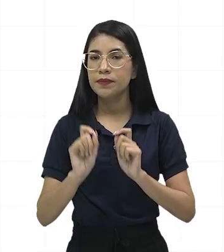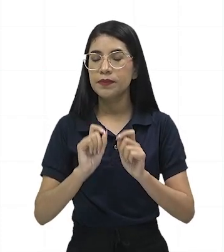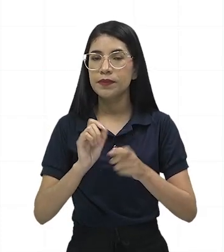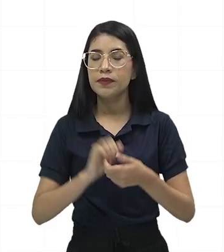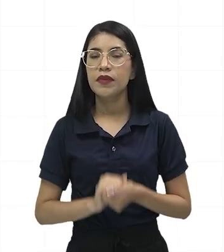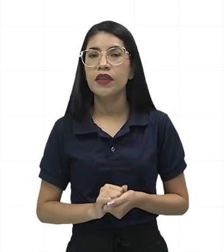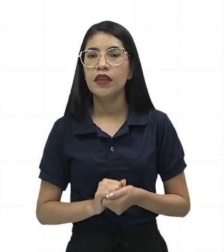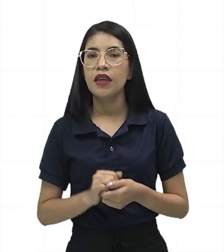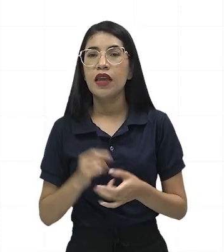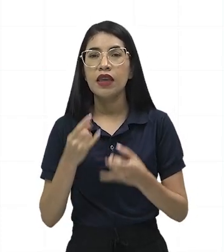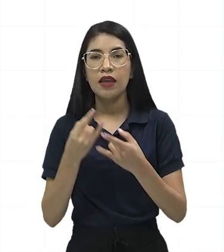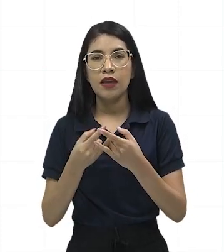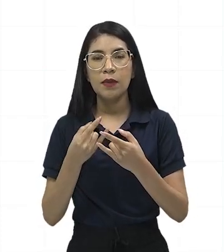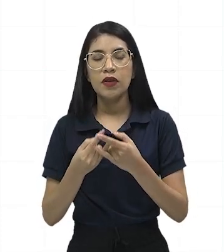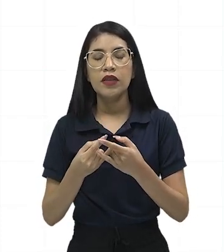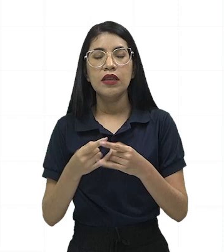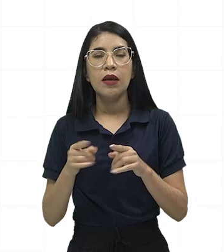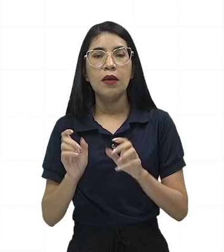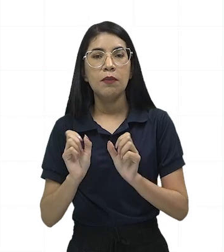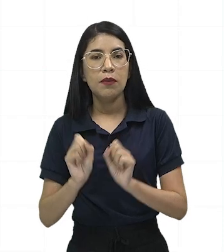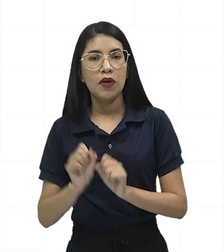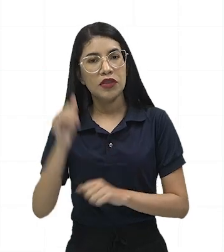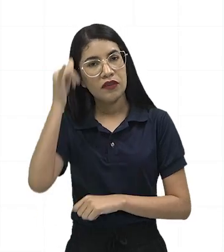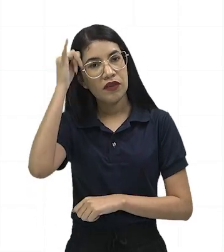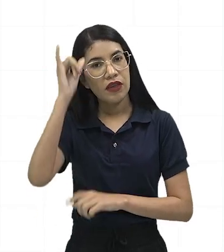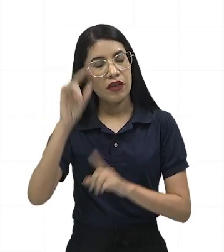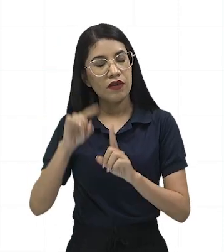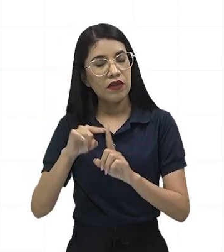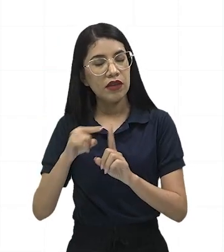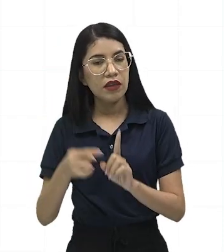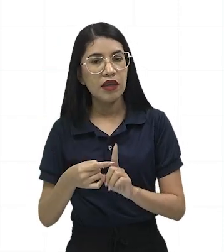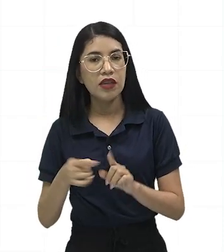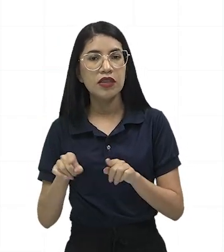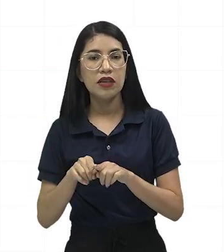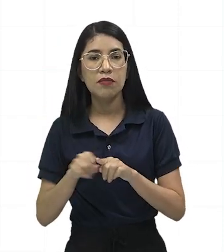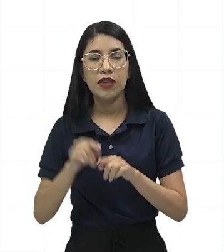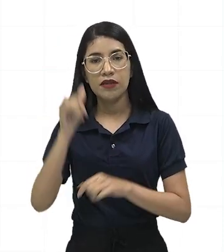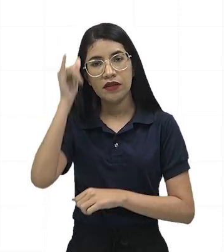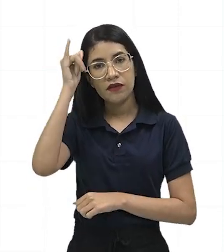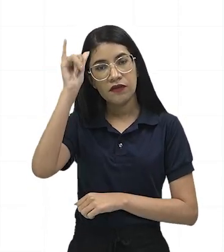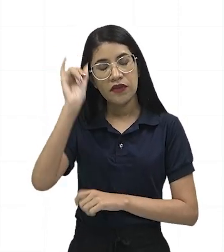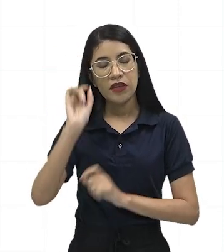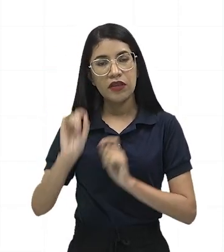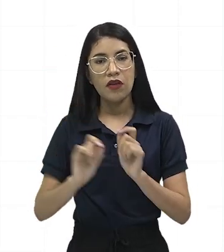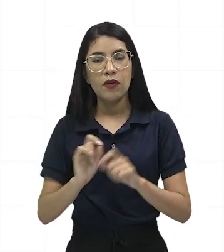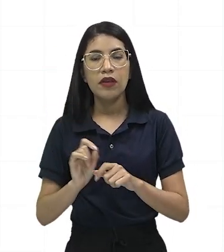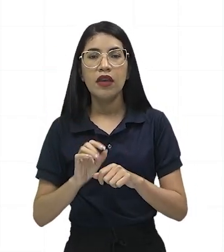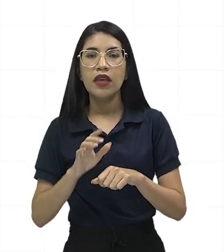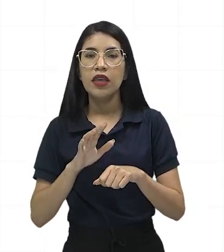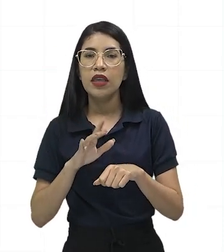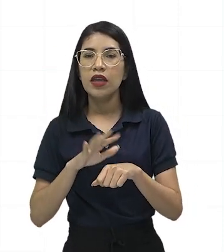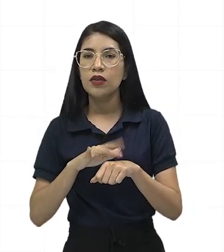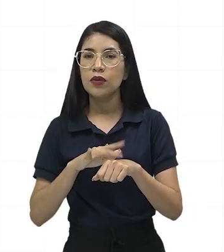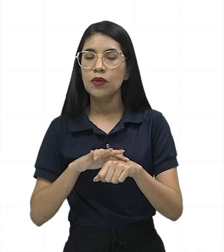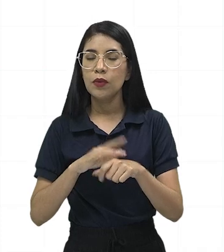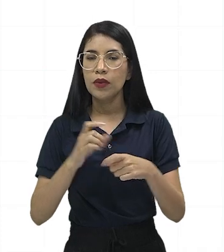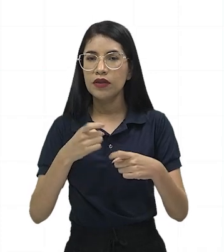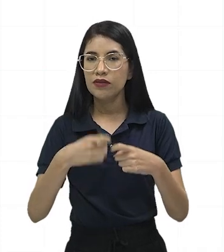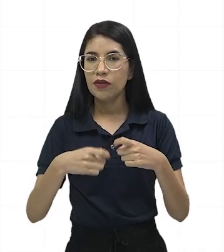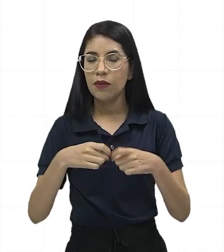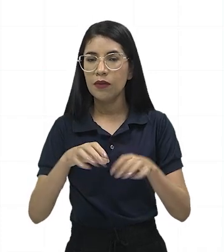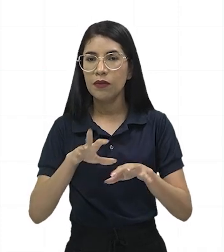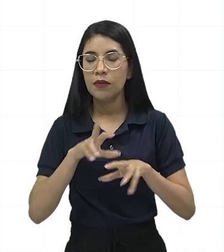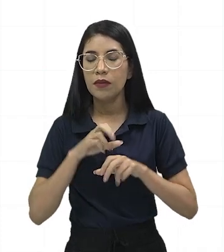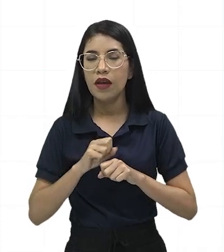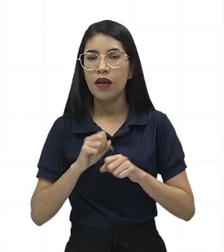esse dispositivo, ele além de prevenir uma gravidez, ele também vai impedir que haja troca ali de fluidos